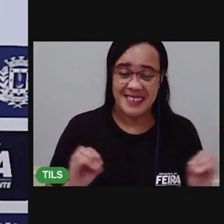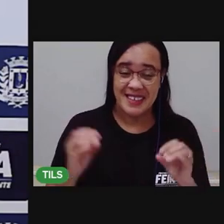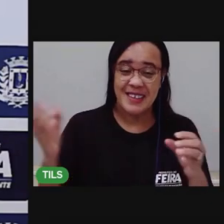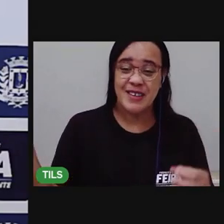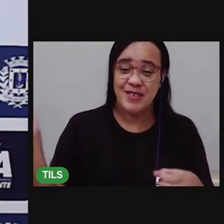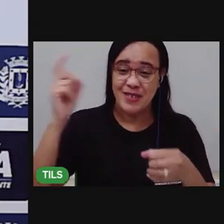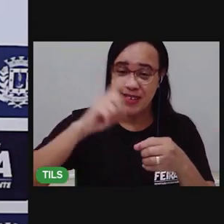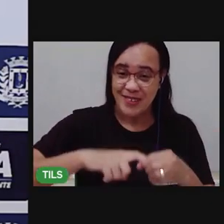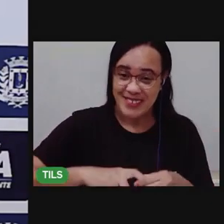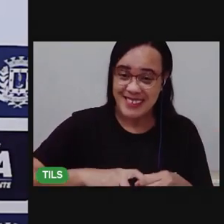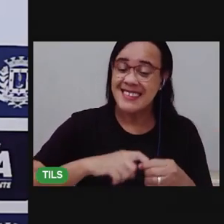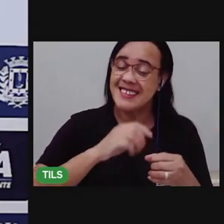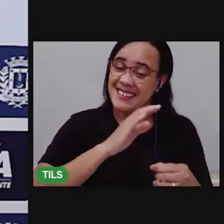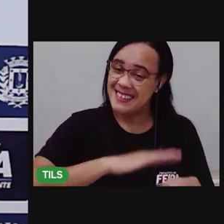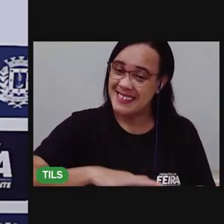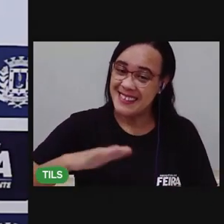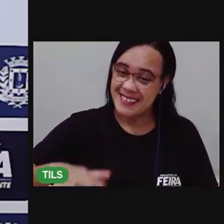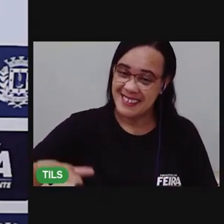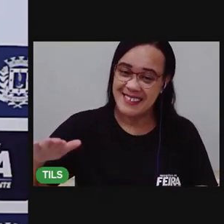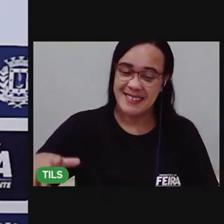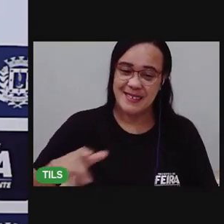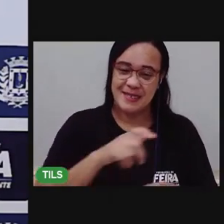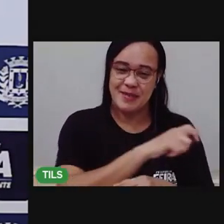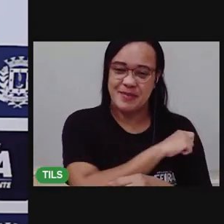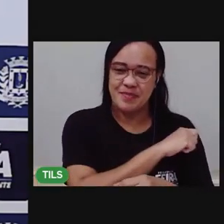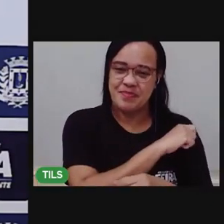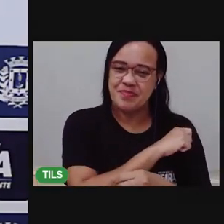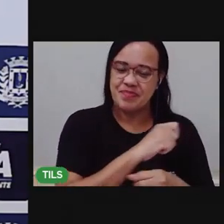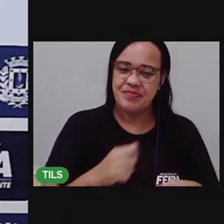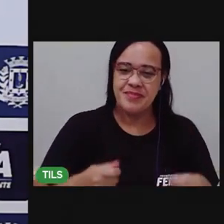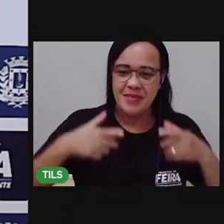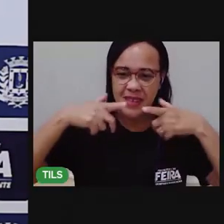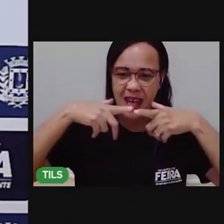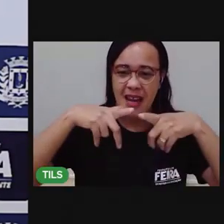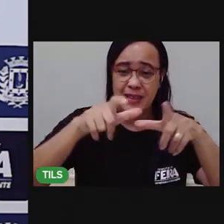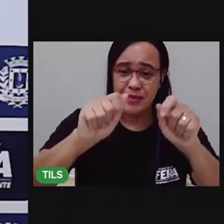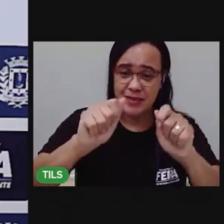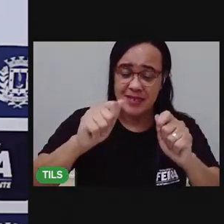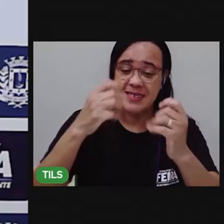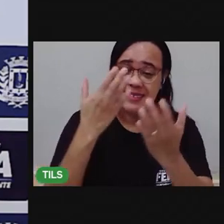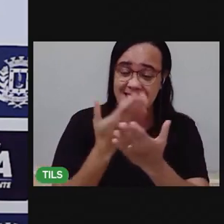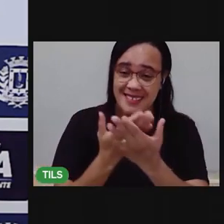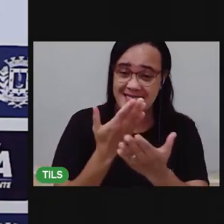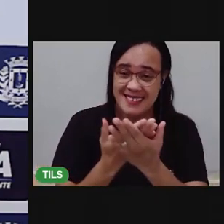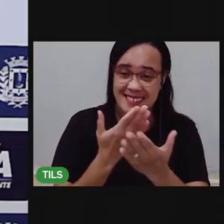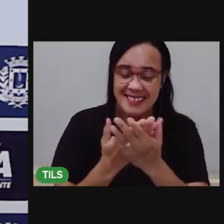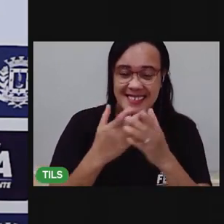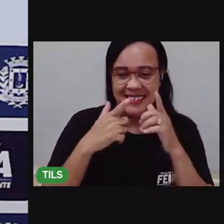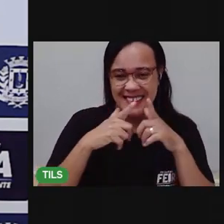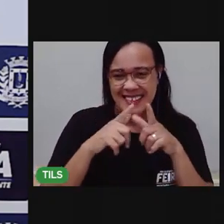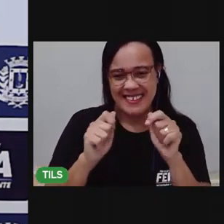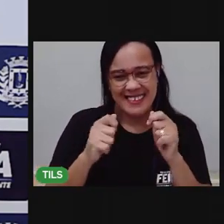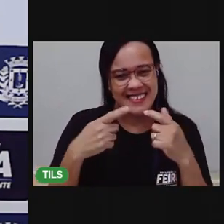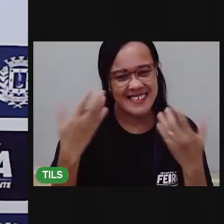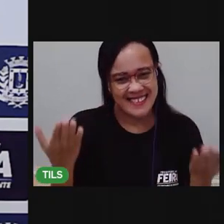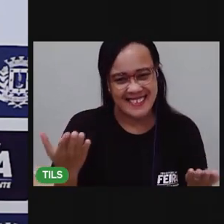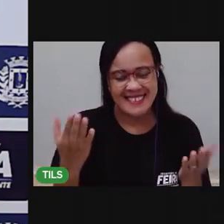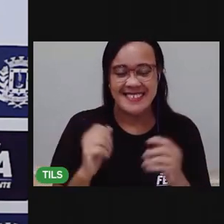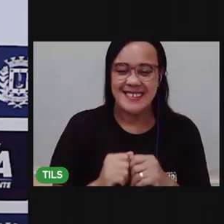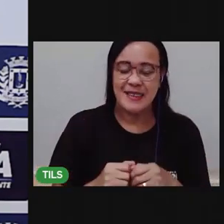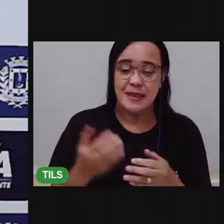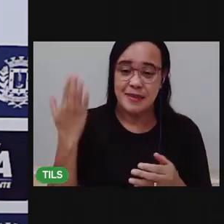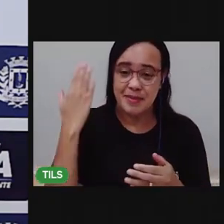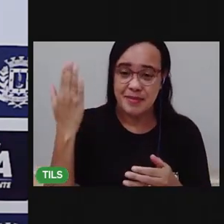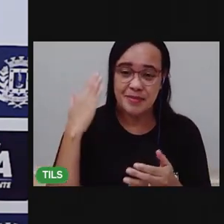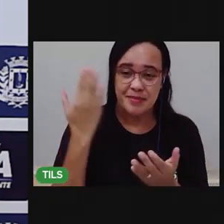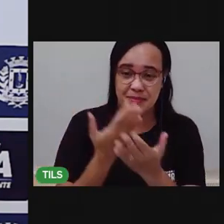Voltamos, crianças! Agora com a aula de linguagens. Nas últimas aulas, a gente